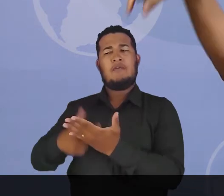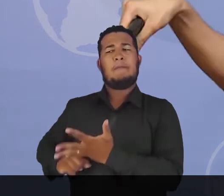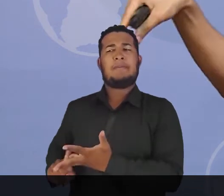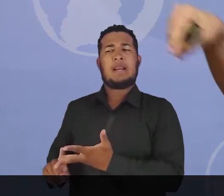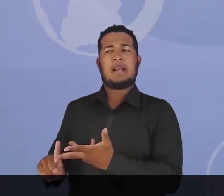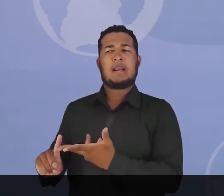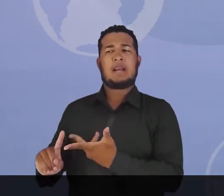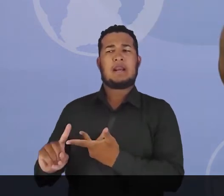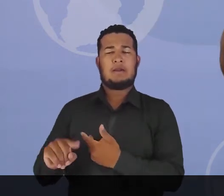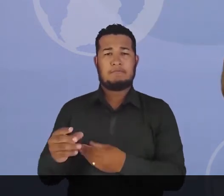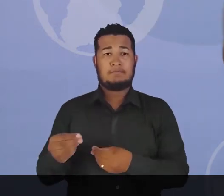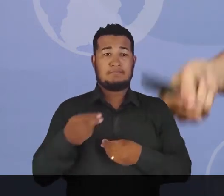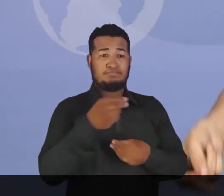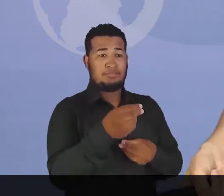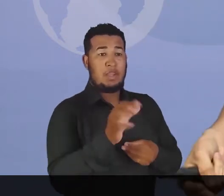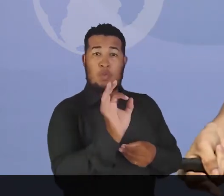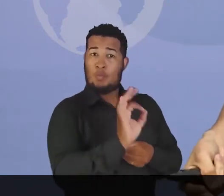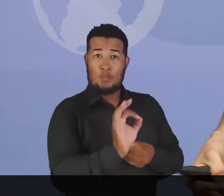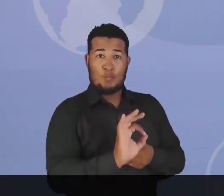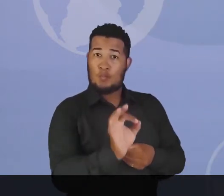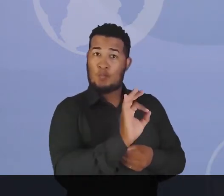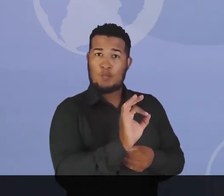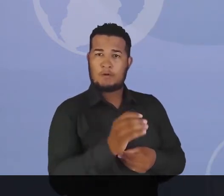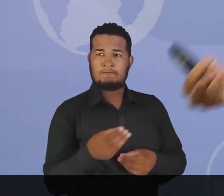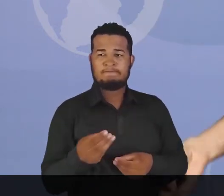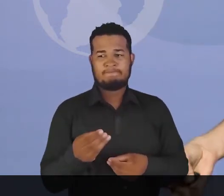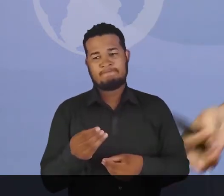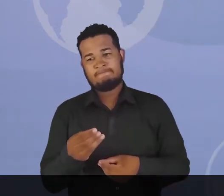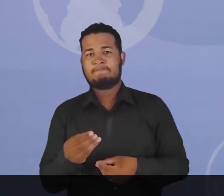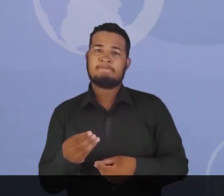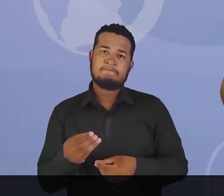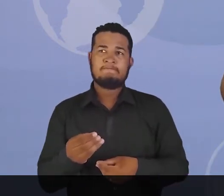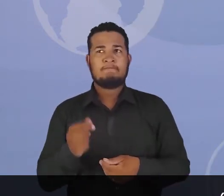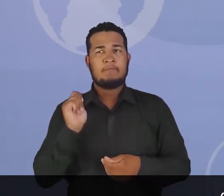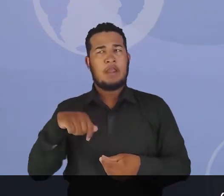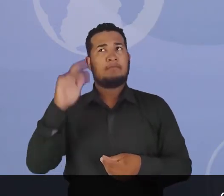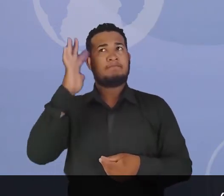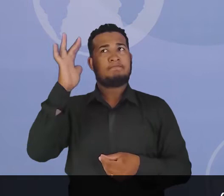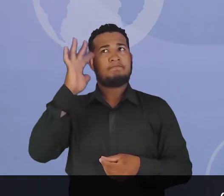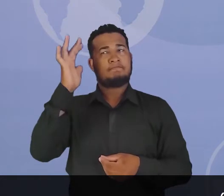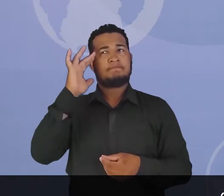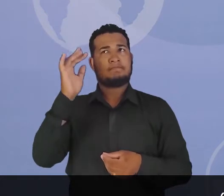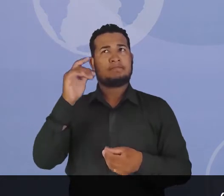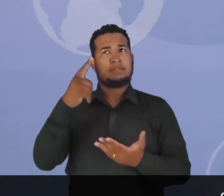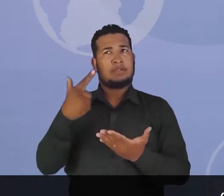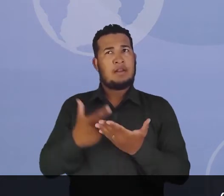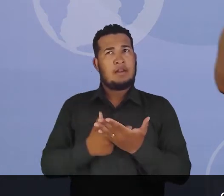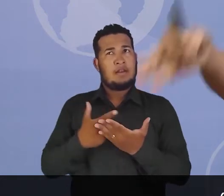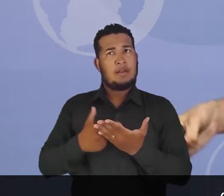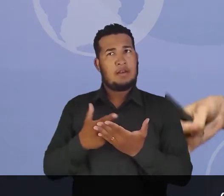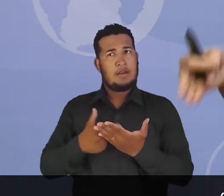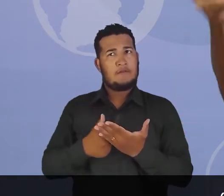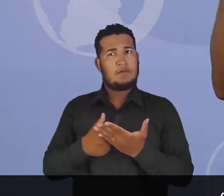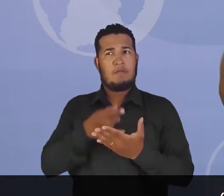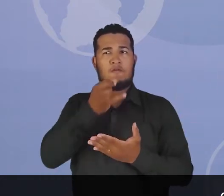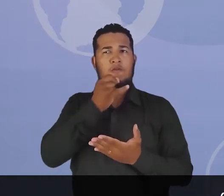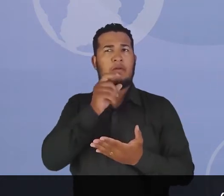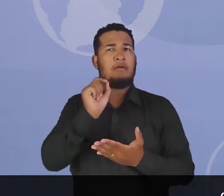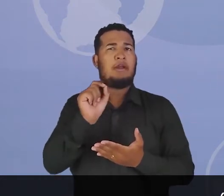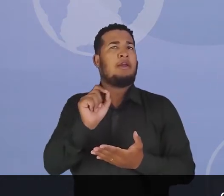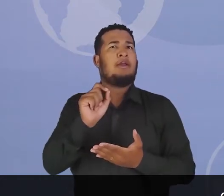e que a pessoa Y não tenha. E eu posso então pensar, dando o livro para quem